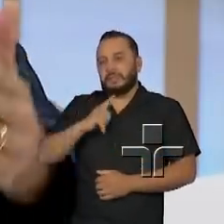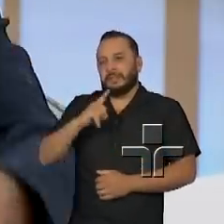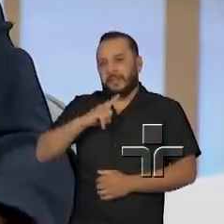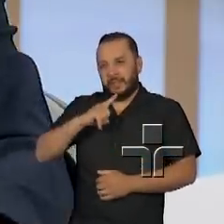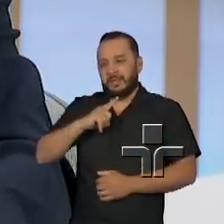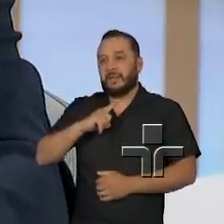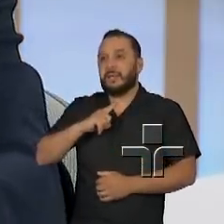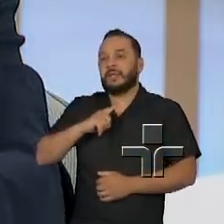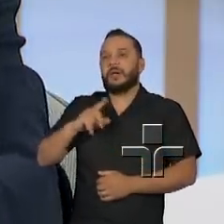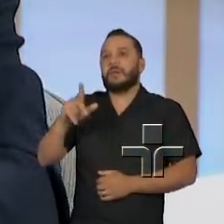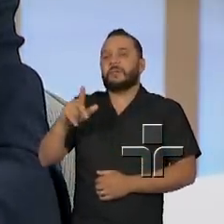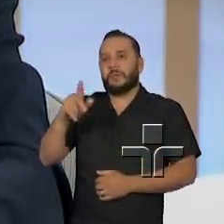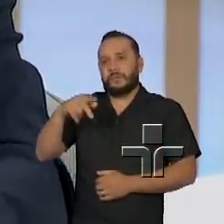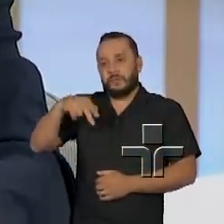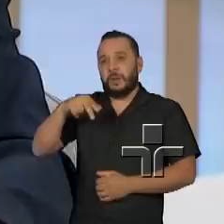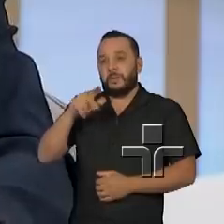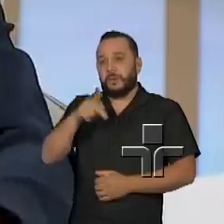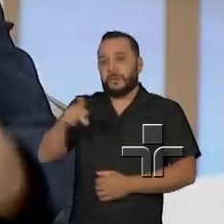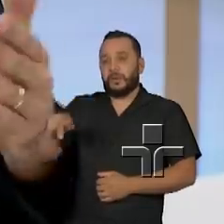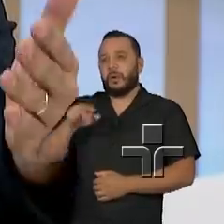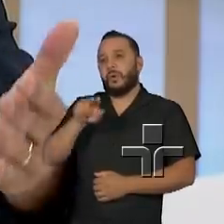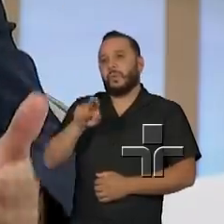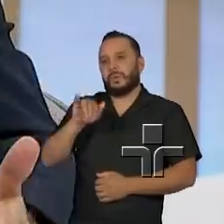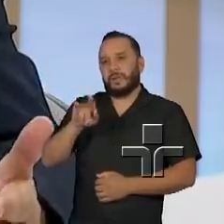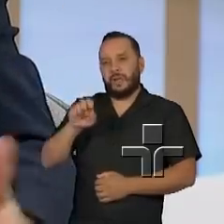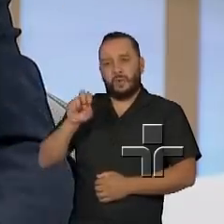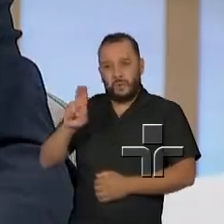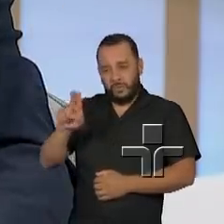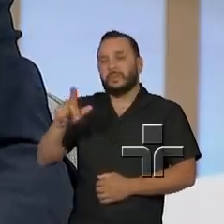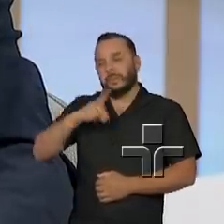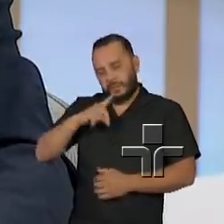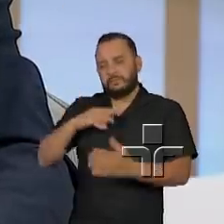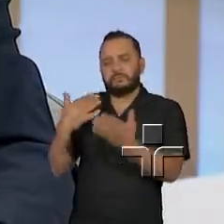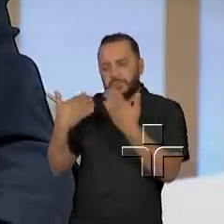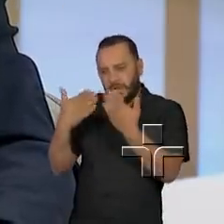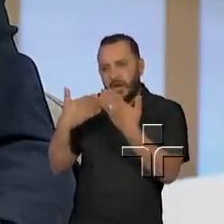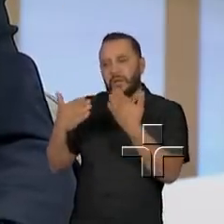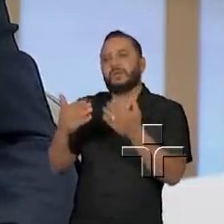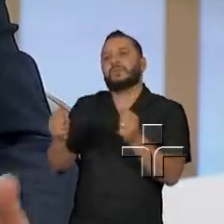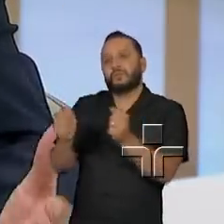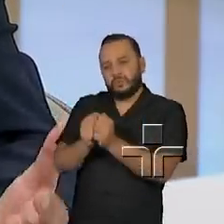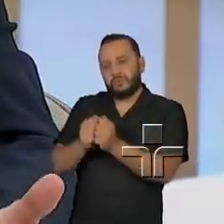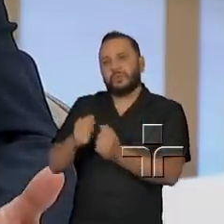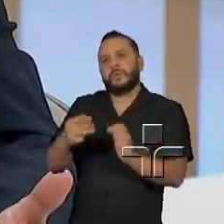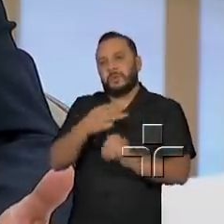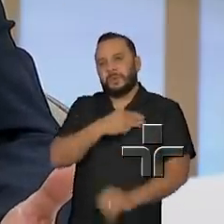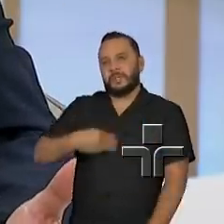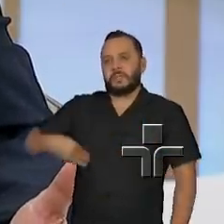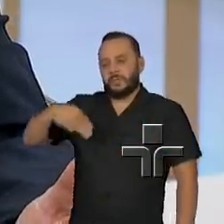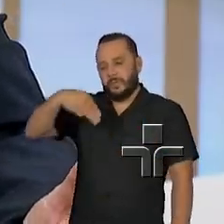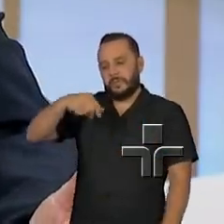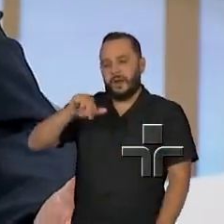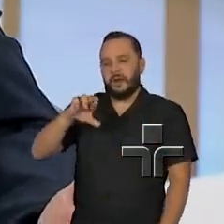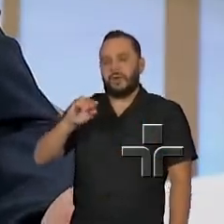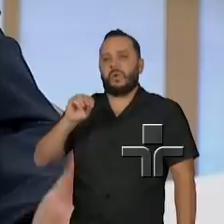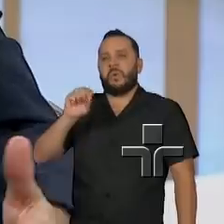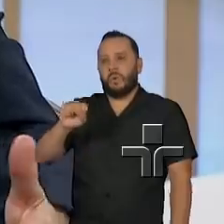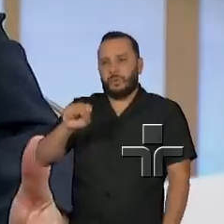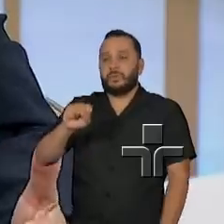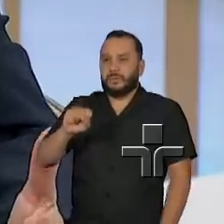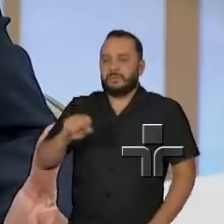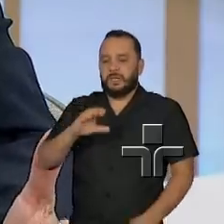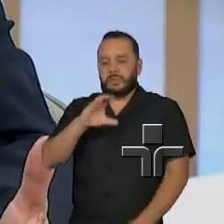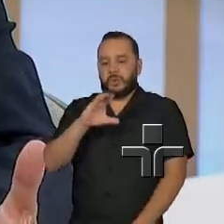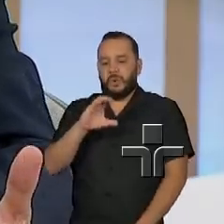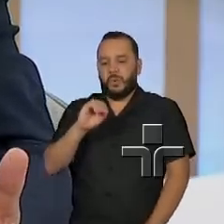O professor Ildeu Moreira, nosso presidente da SBPC, tem bastante diálogo com o ministro Marcos Pontes. No que diz respeito ao CONAD